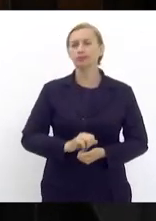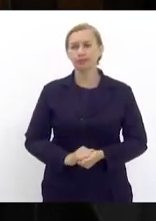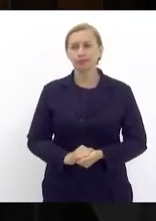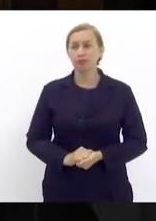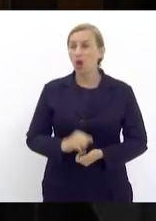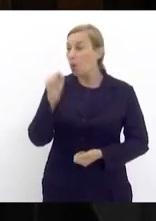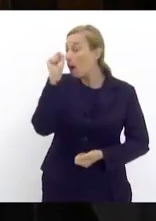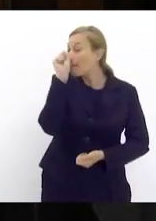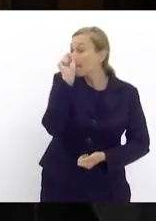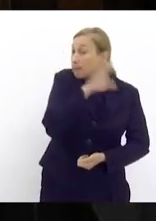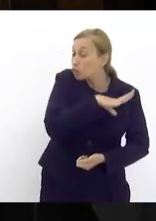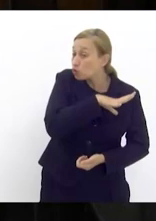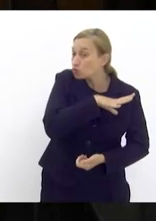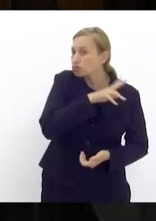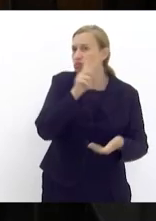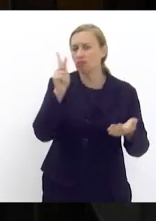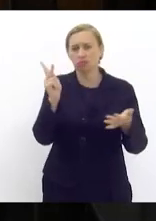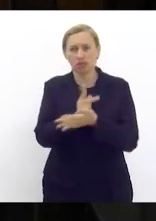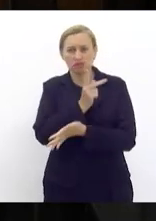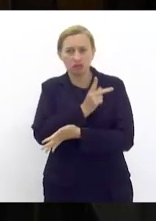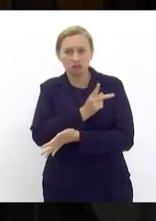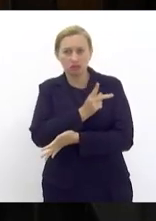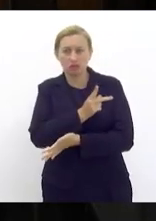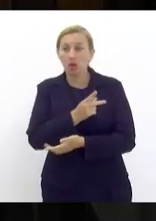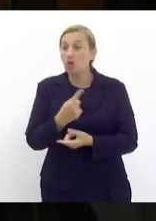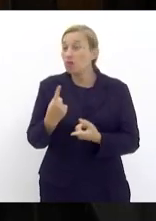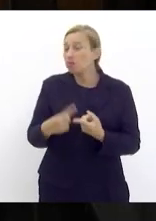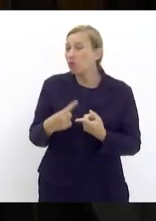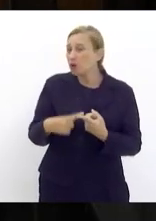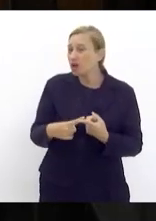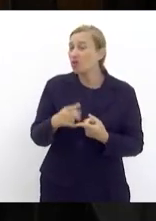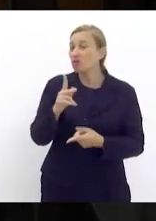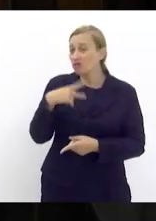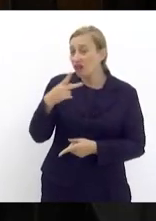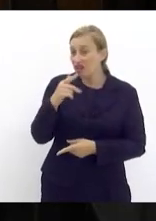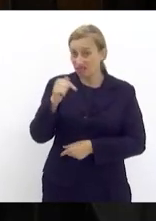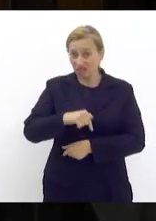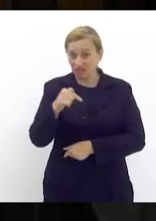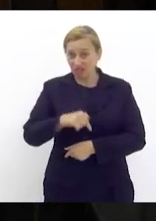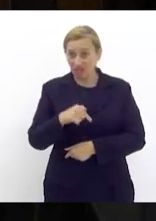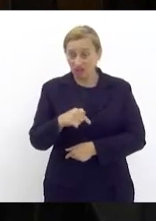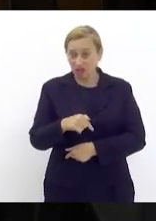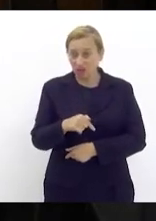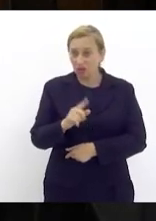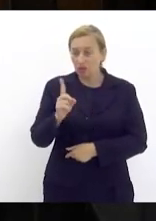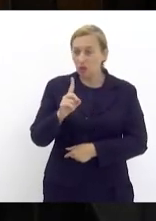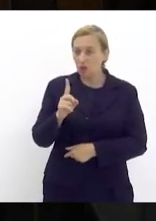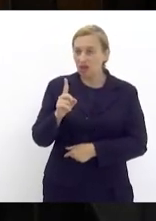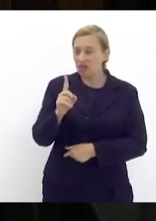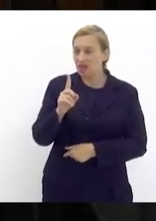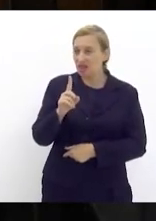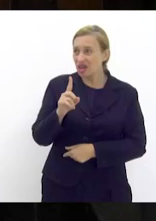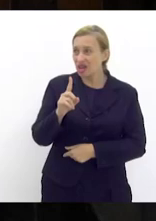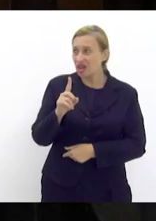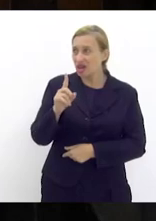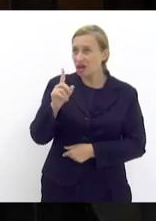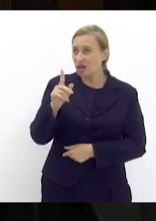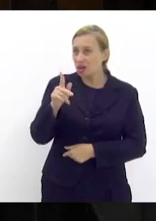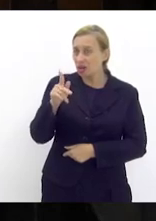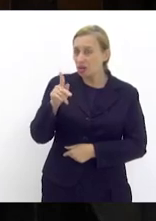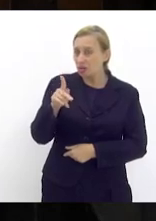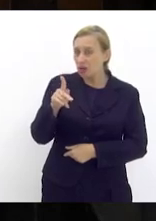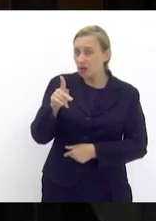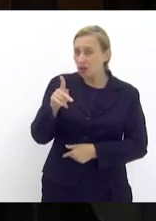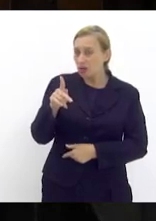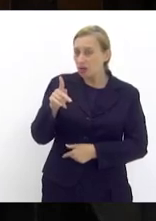um absurdo o que está acontecendo. Até porque, como foi dito aqui, não é pontual. O problema